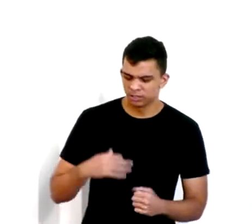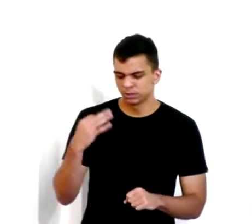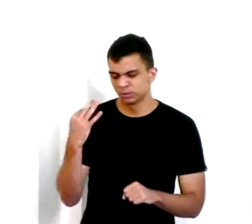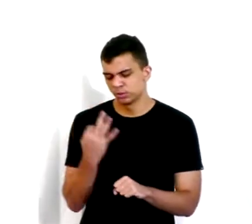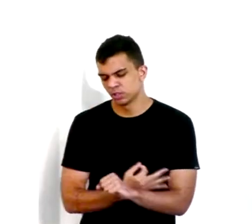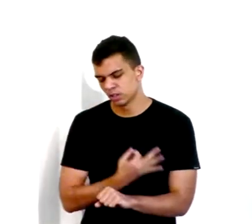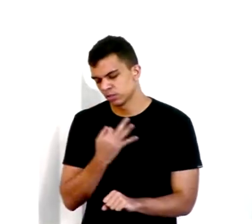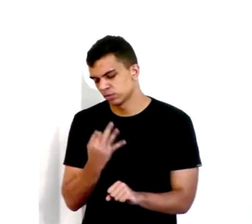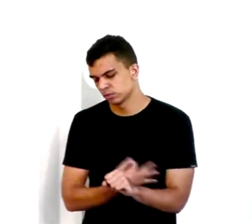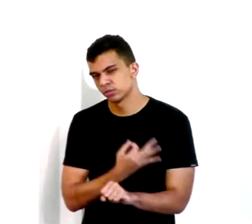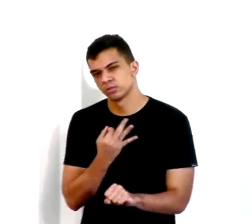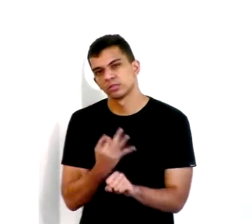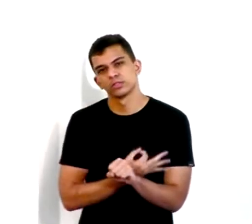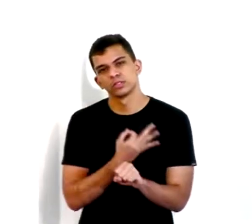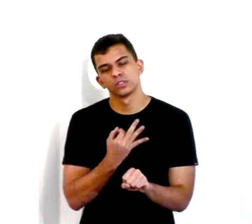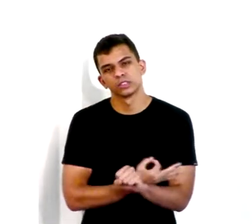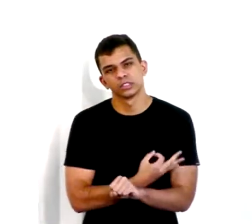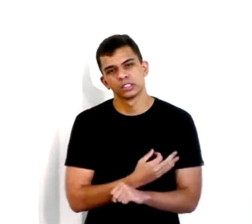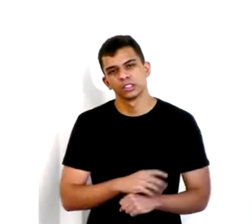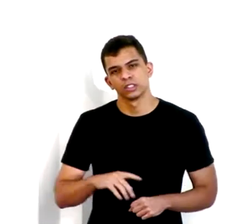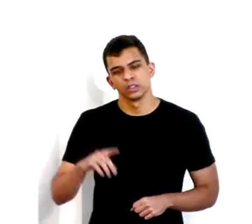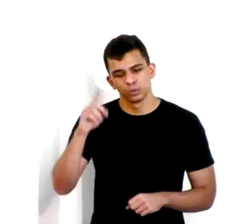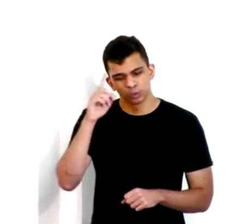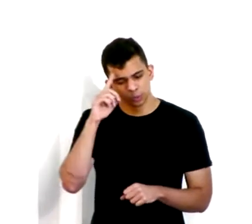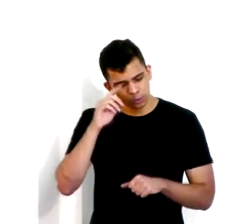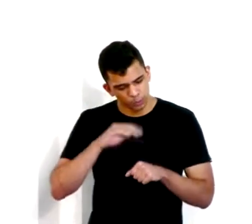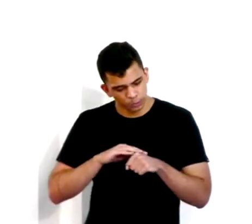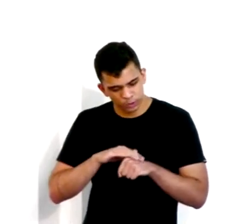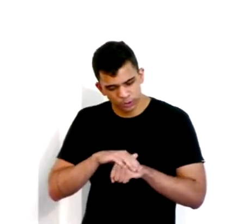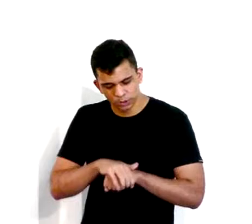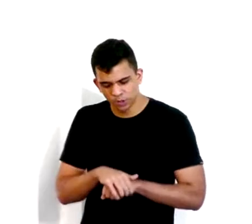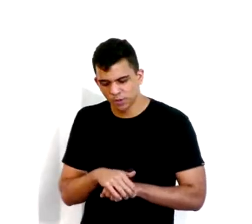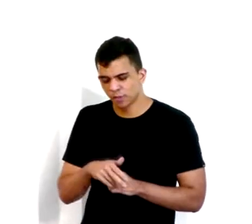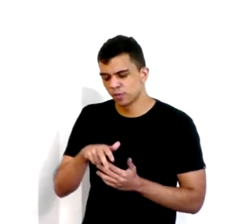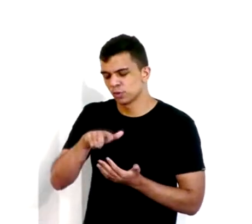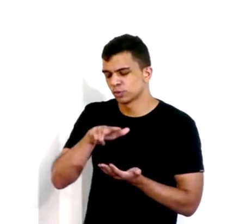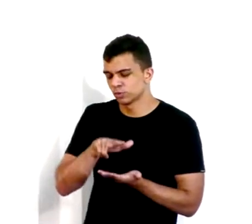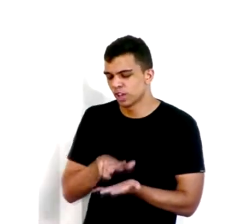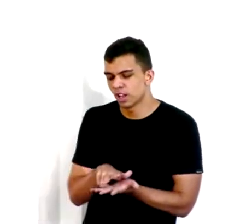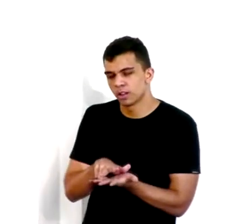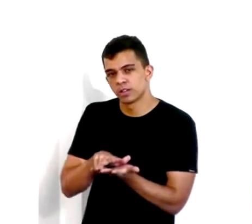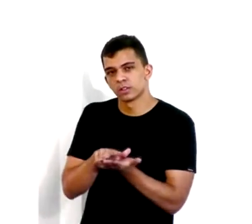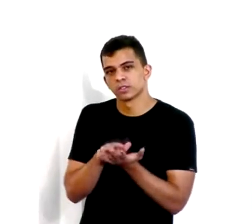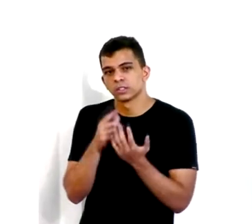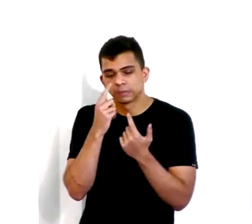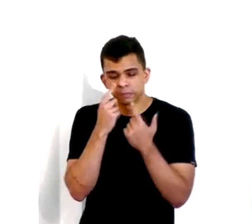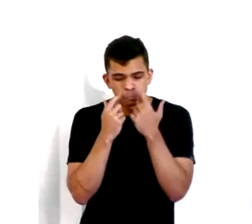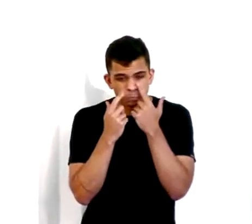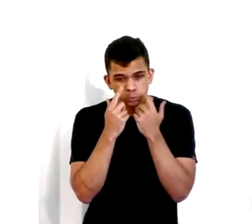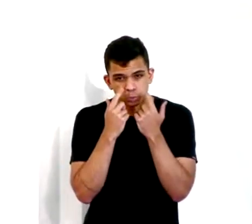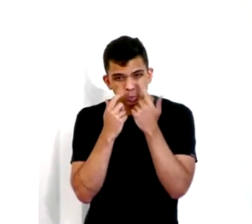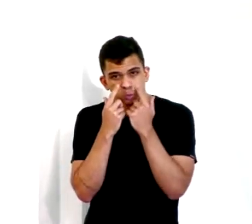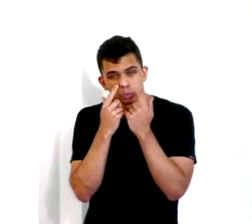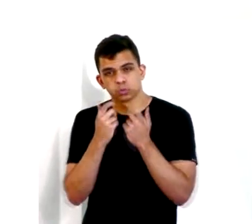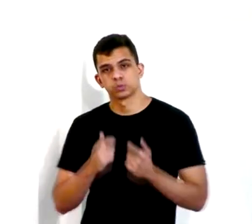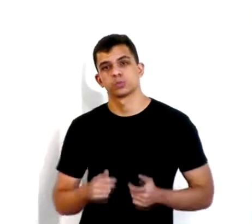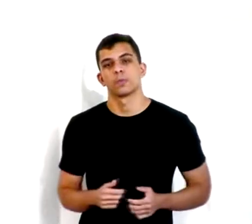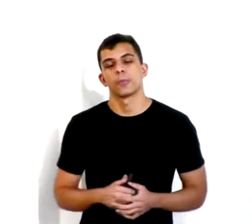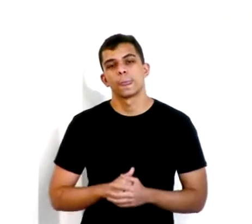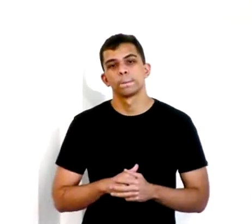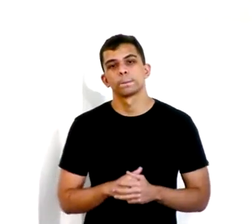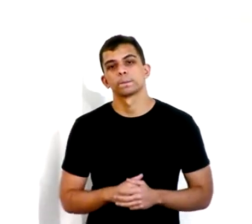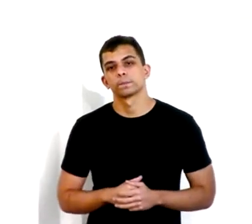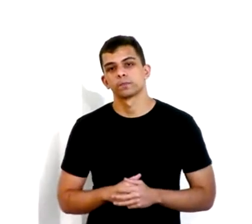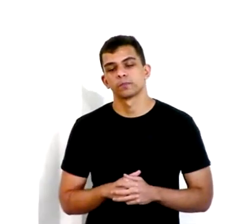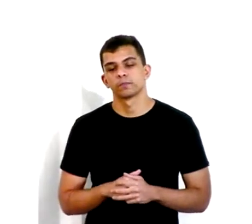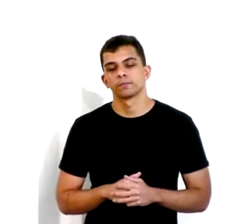as noites faço nadar o meu leito, de minhas lágrimas o alago.